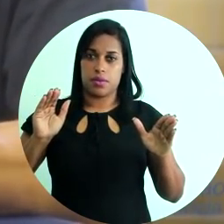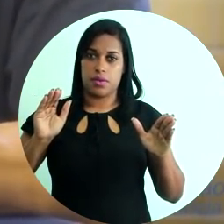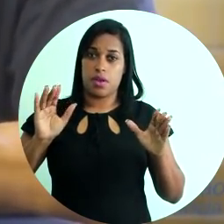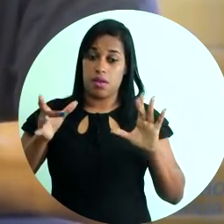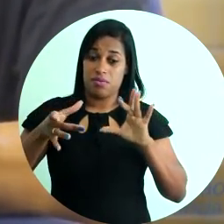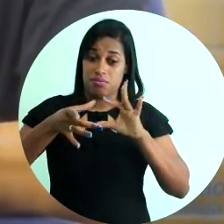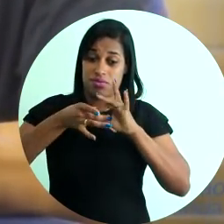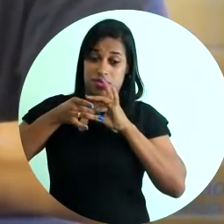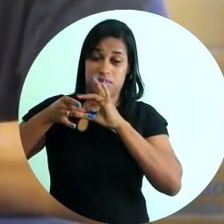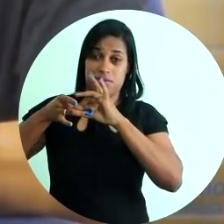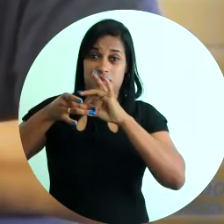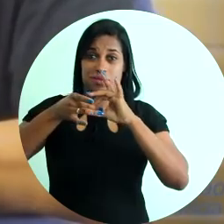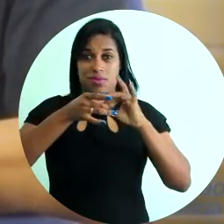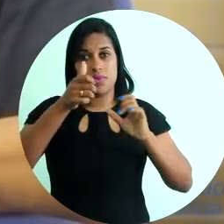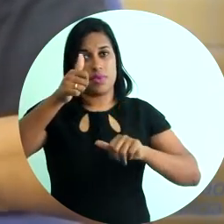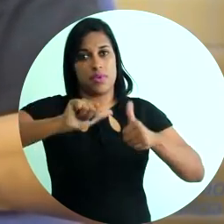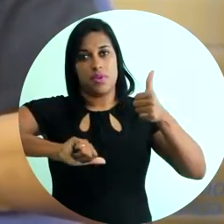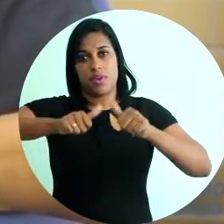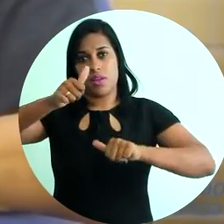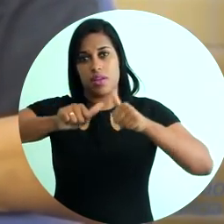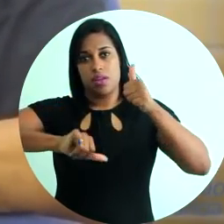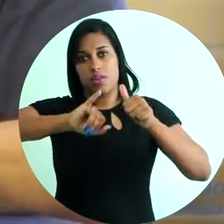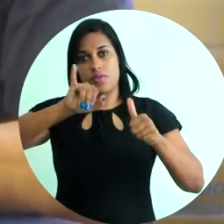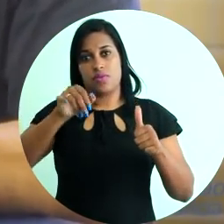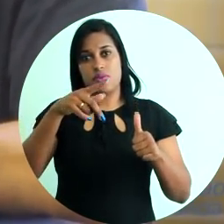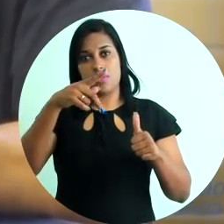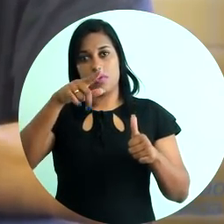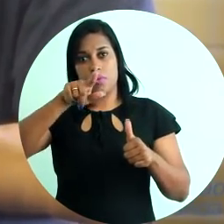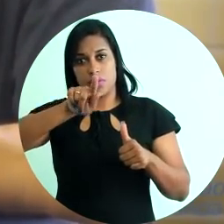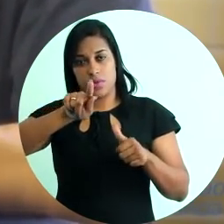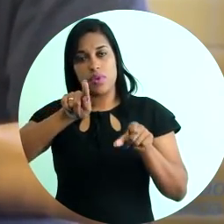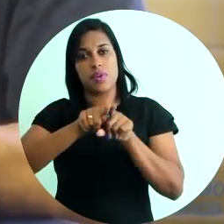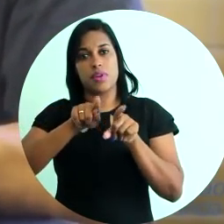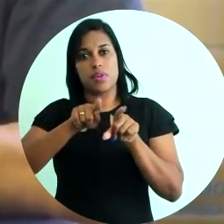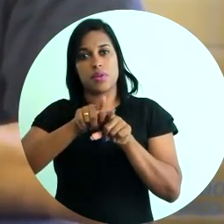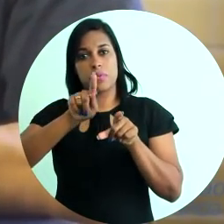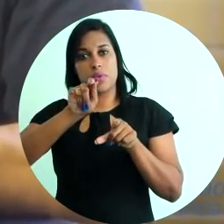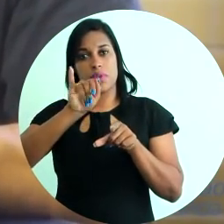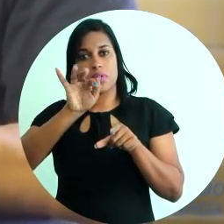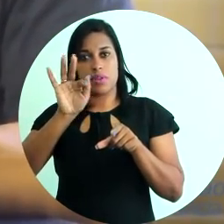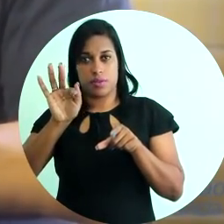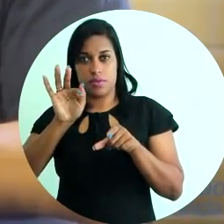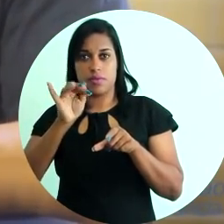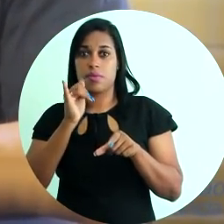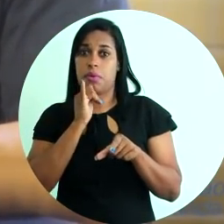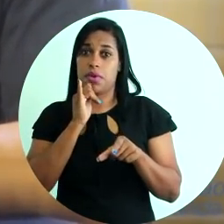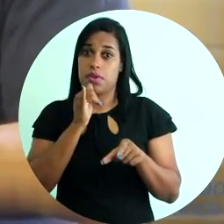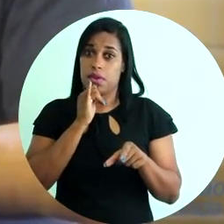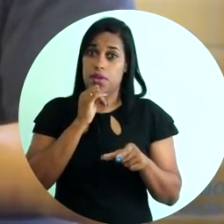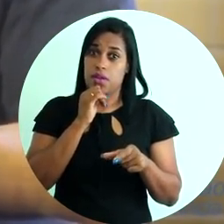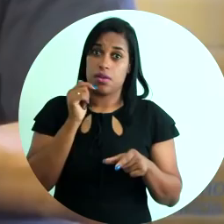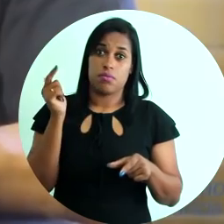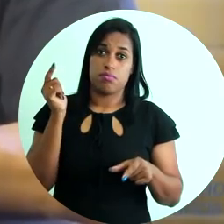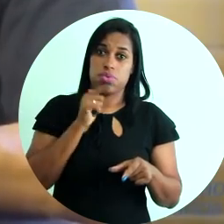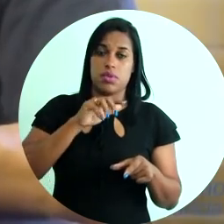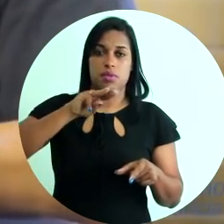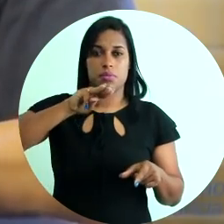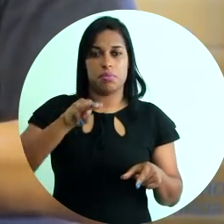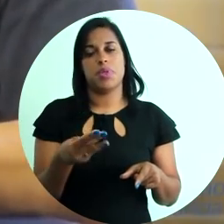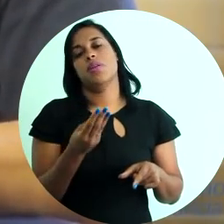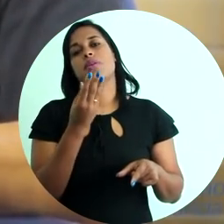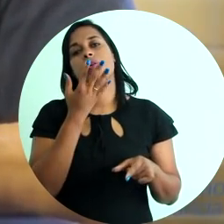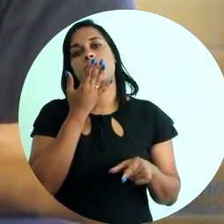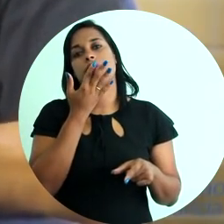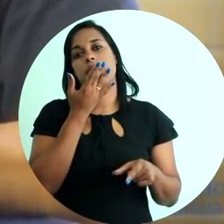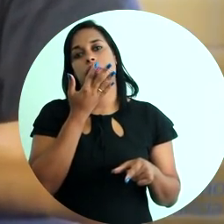une diversas das qualidades, tanto do JPG como do GIF. Arquivos PNG, por exemplo, suportam milhões de cores